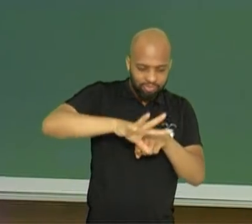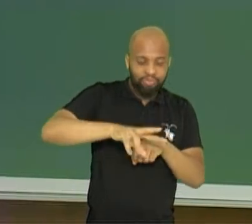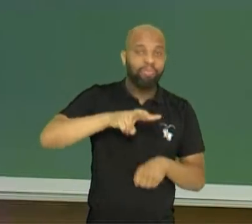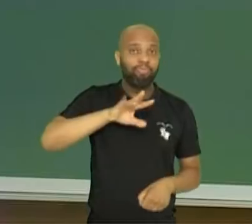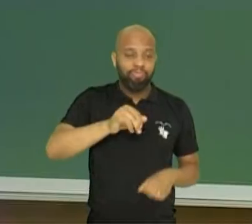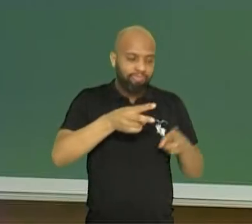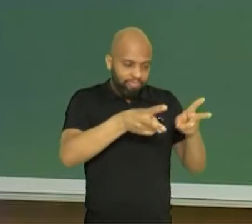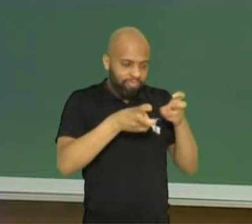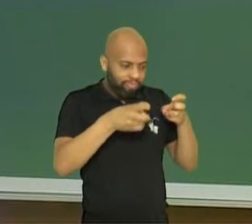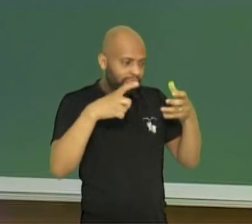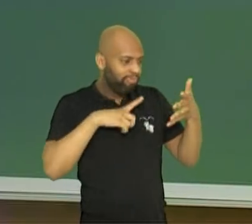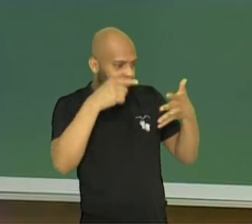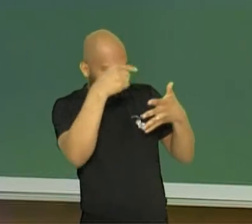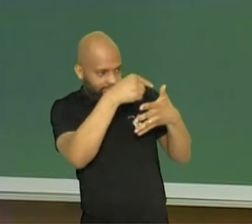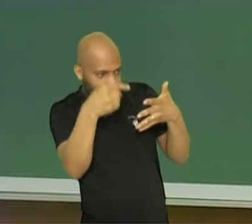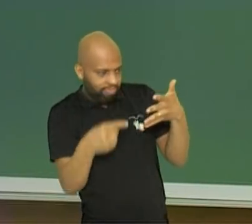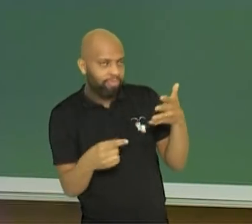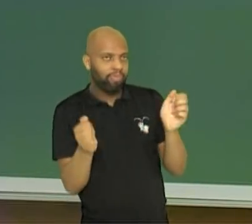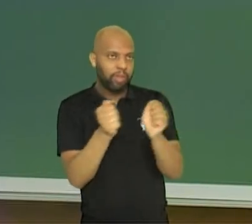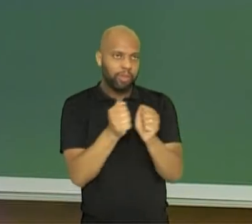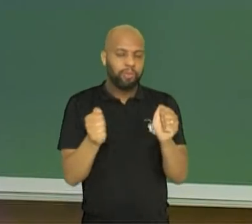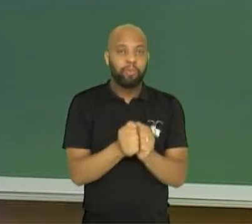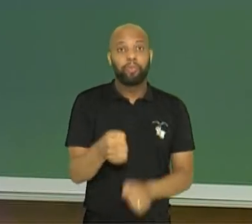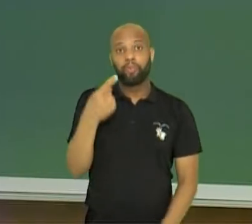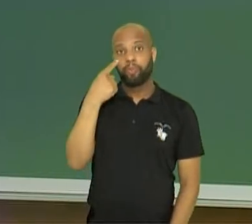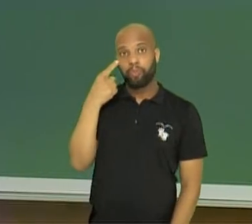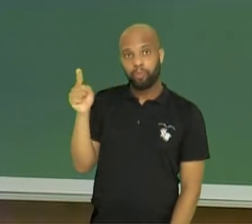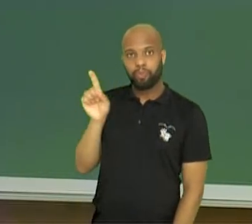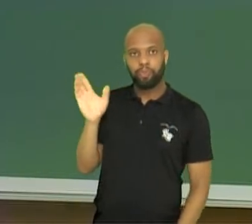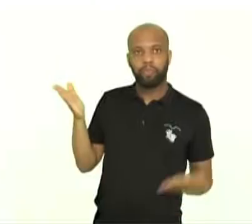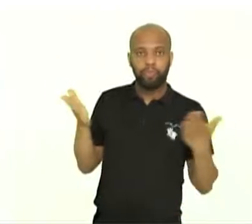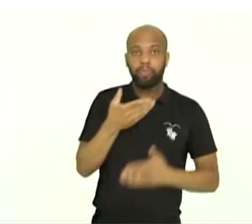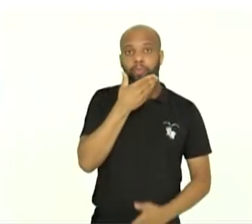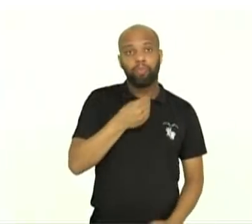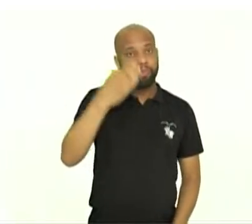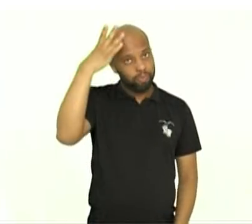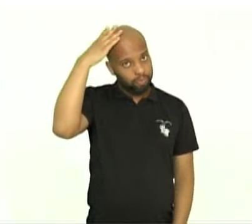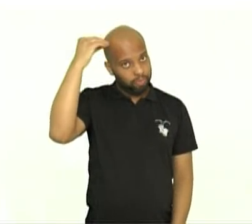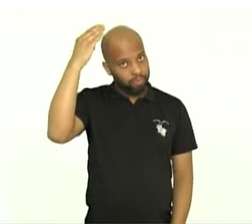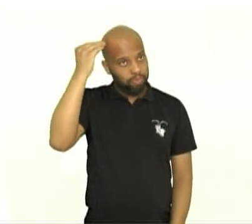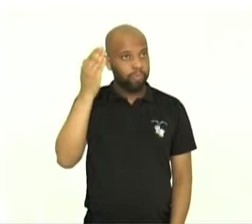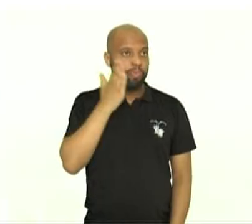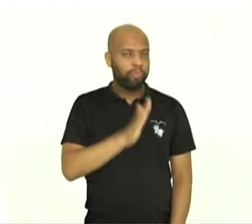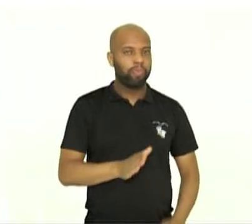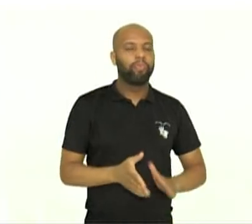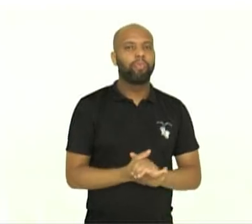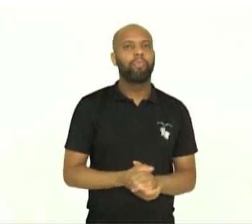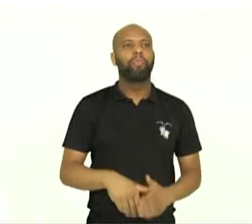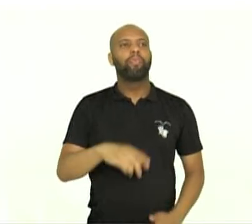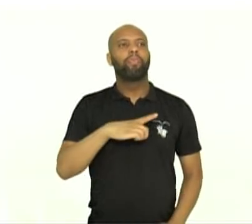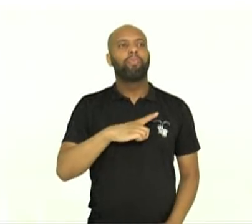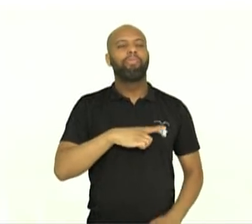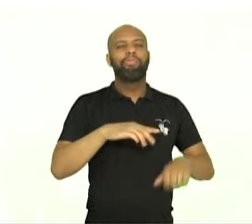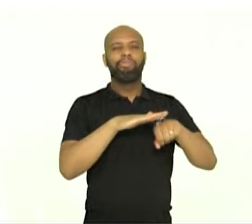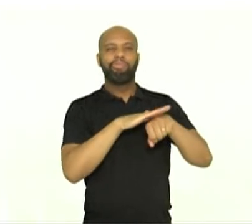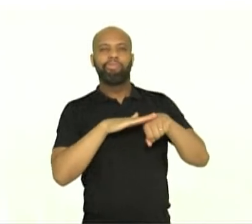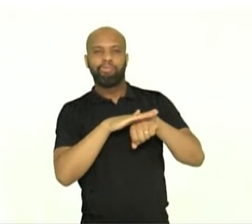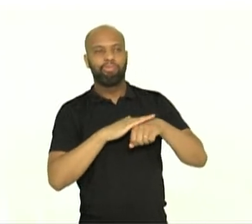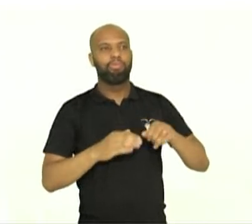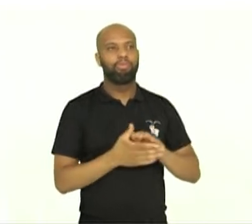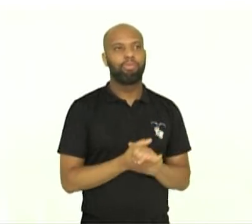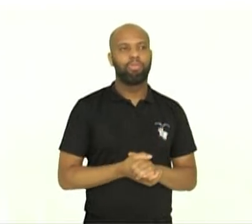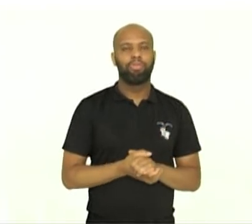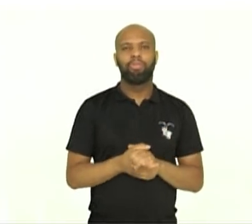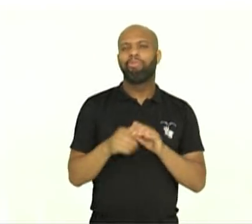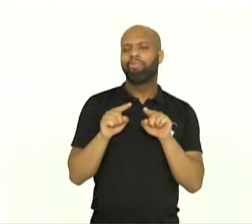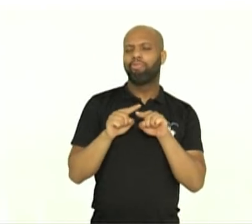percebendo os elementos de composição. Olha que legal essa tirinha do Armandinho. Então temos um diálogo ali. Mas